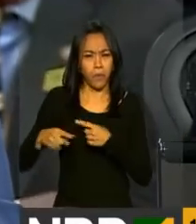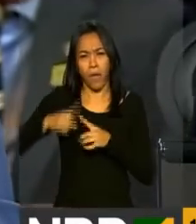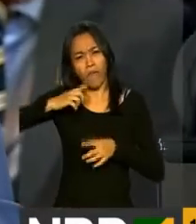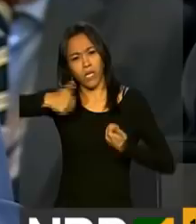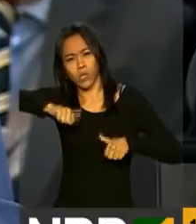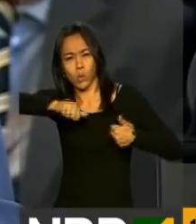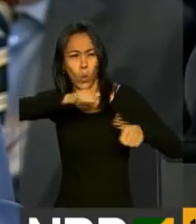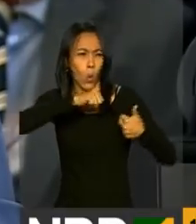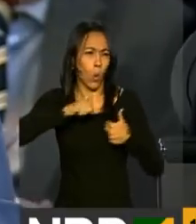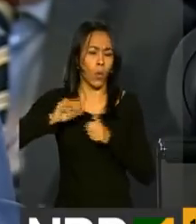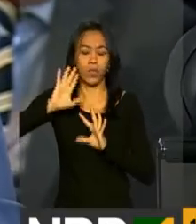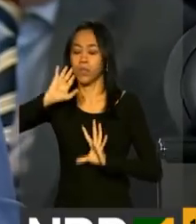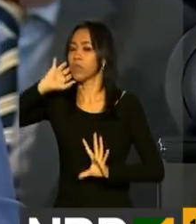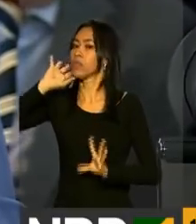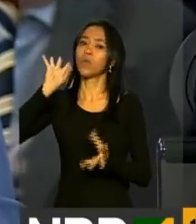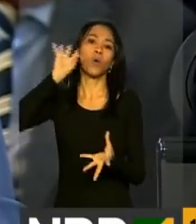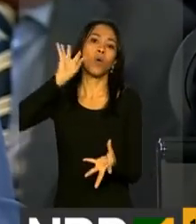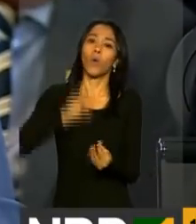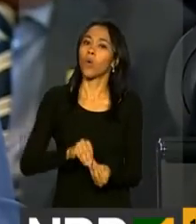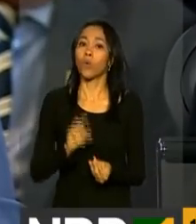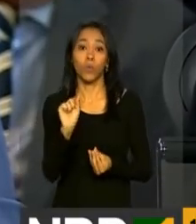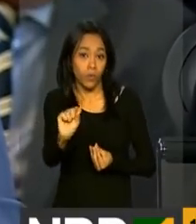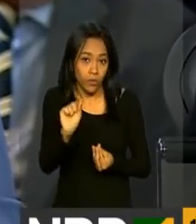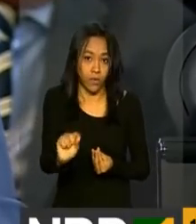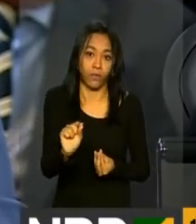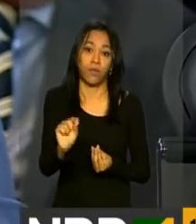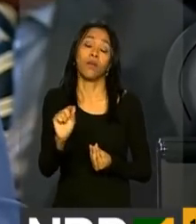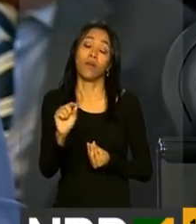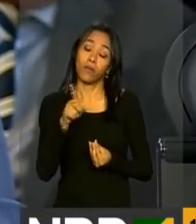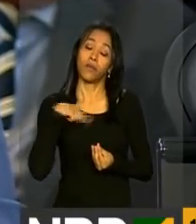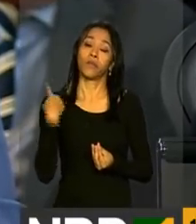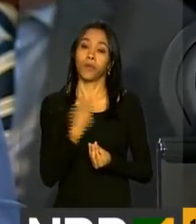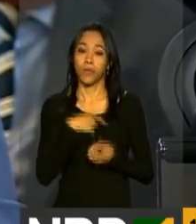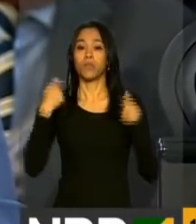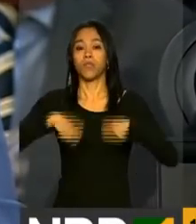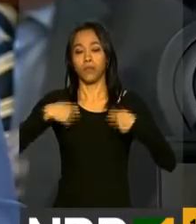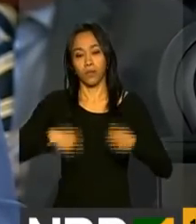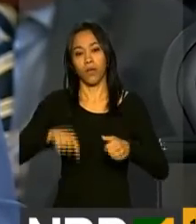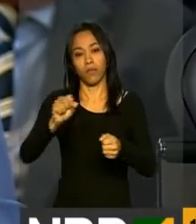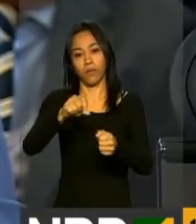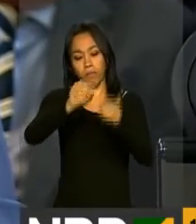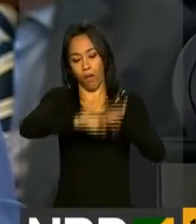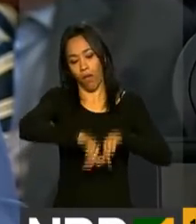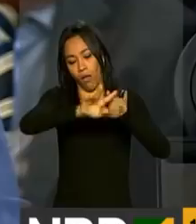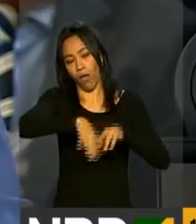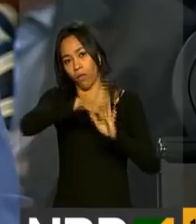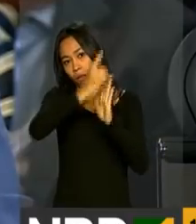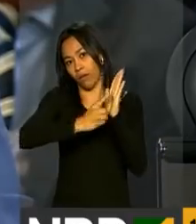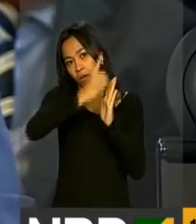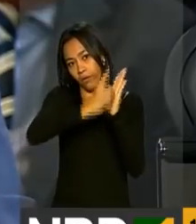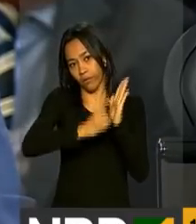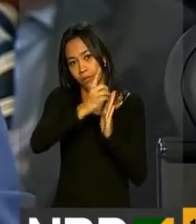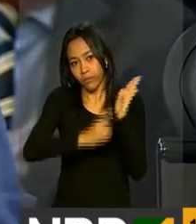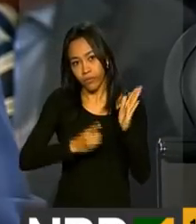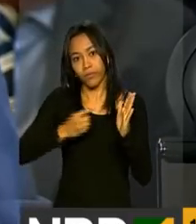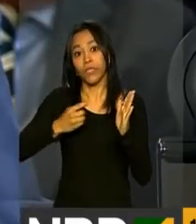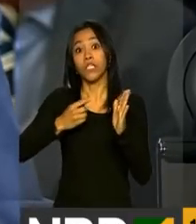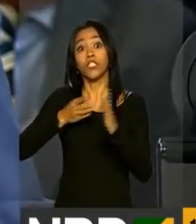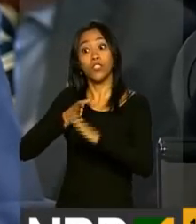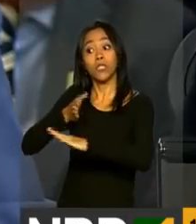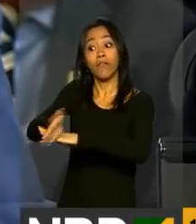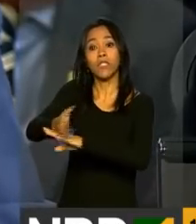variadas chegamos todos à conclusão de que deveríamos expedir esse decreto de intervenção parcial ou seja